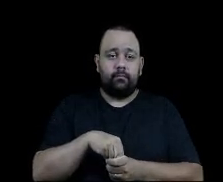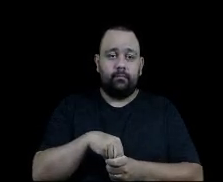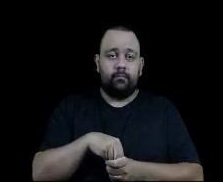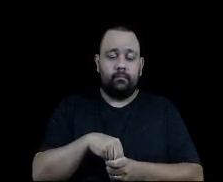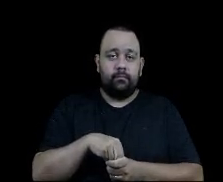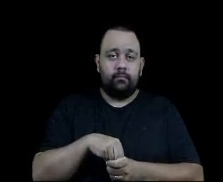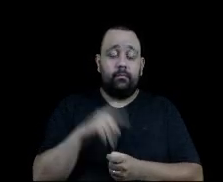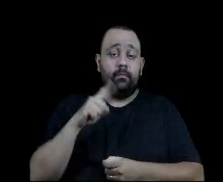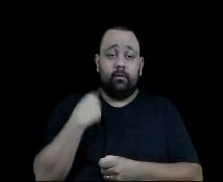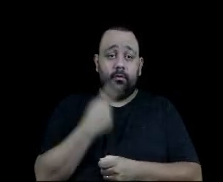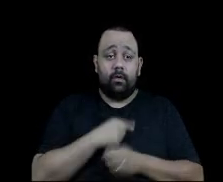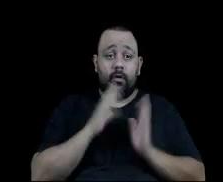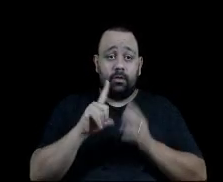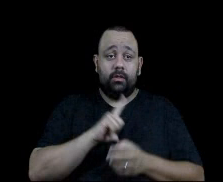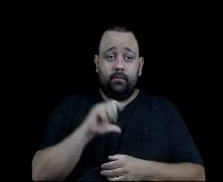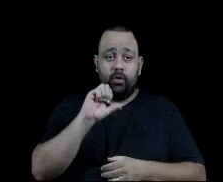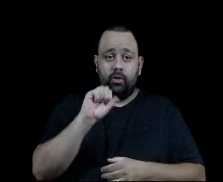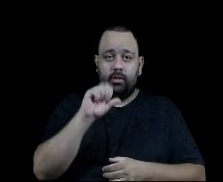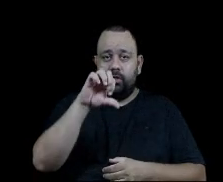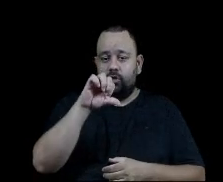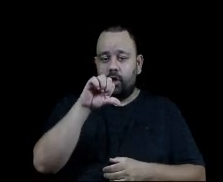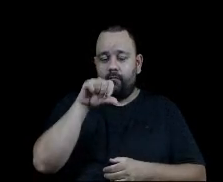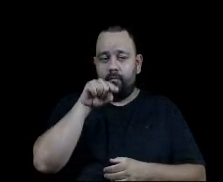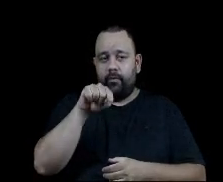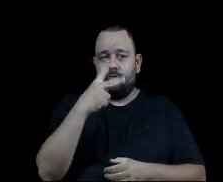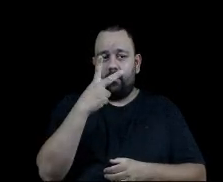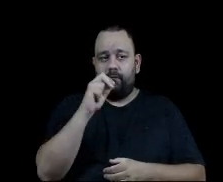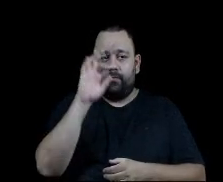empenhado, a gente teve